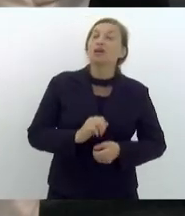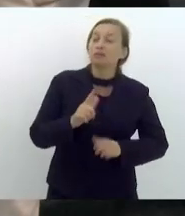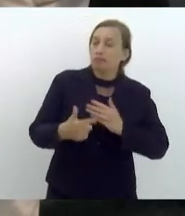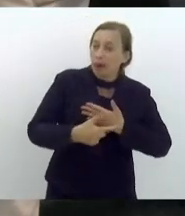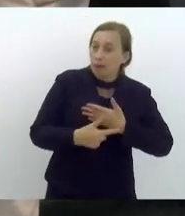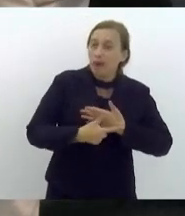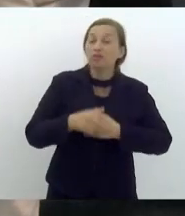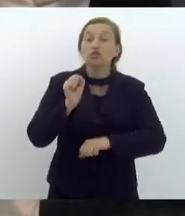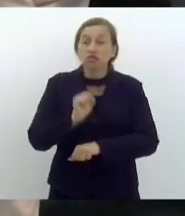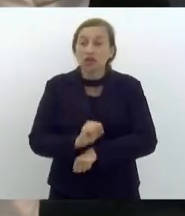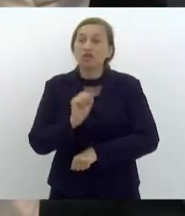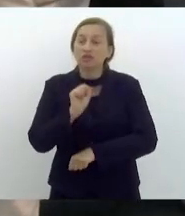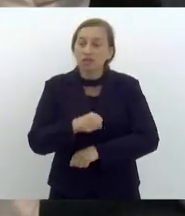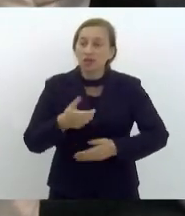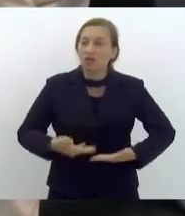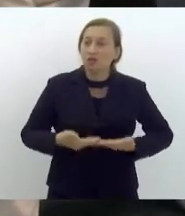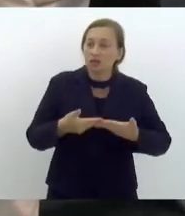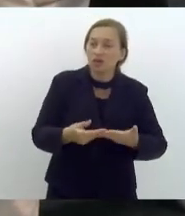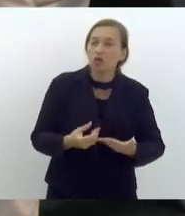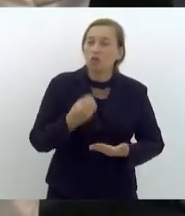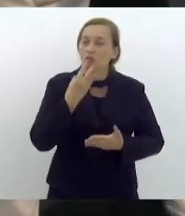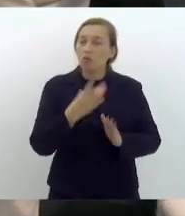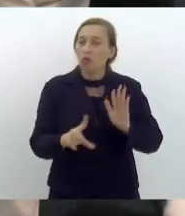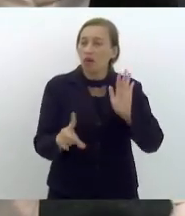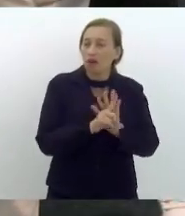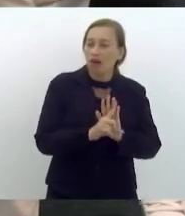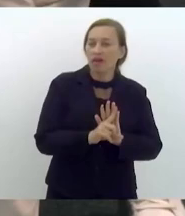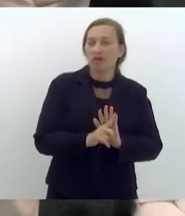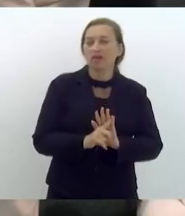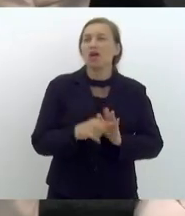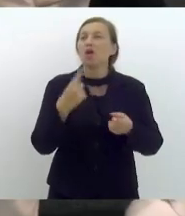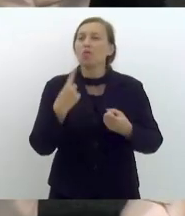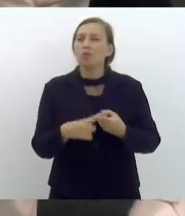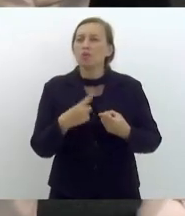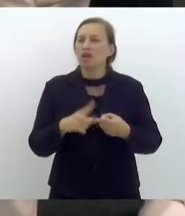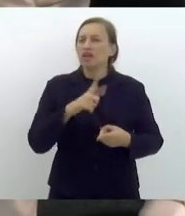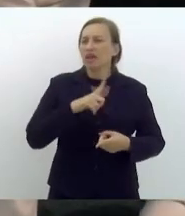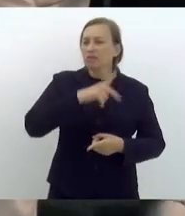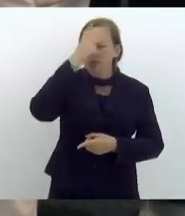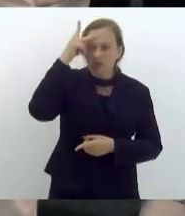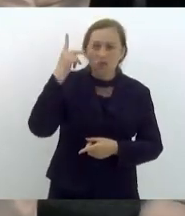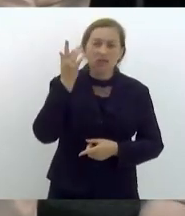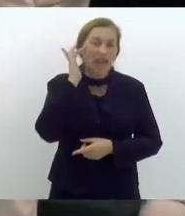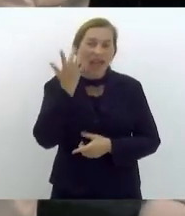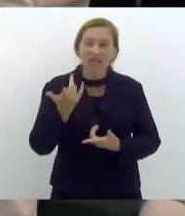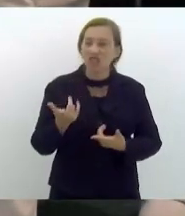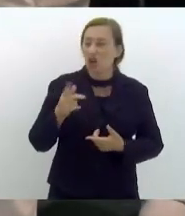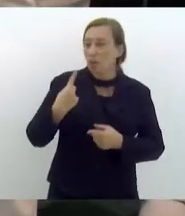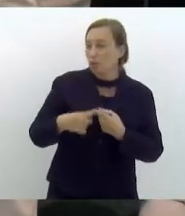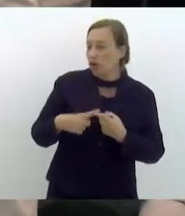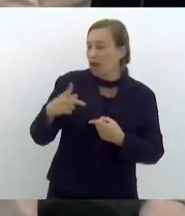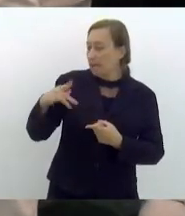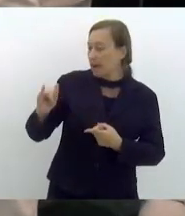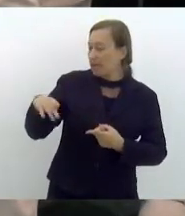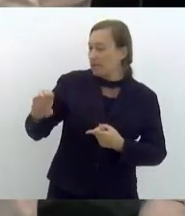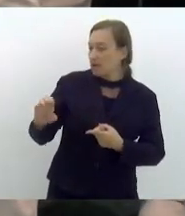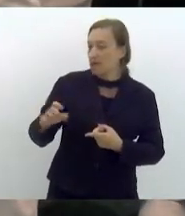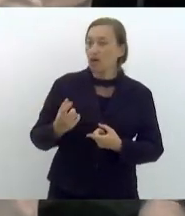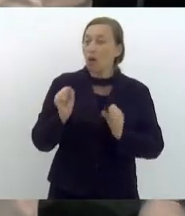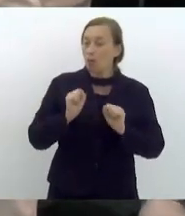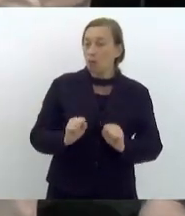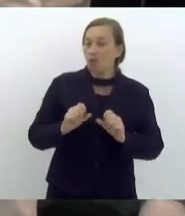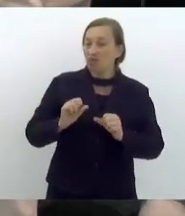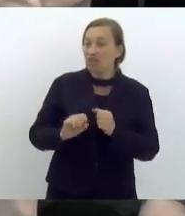papel do estado oferecer uma boa legislação porque tem gente que acha que porque é pai e a mãe pode